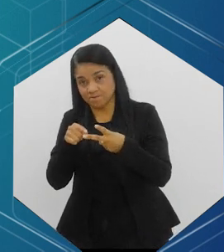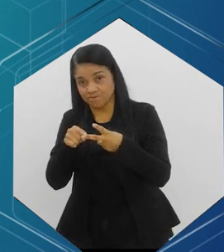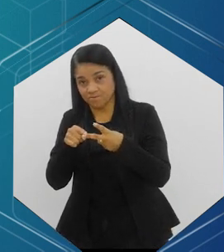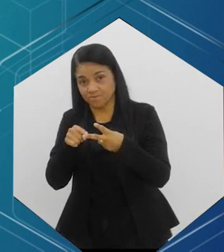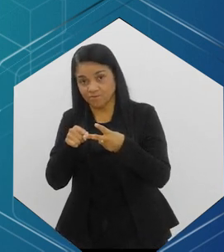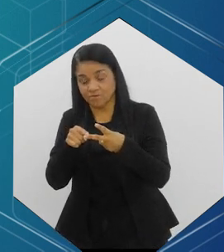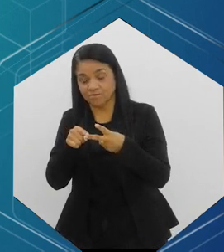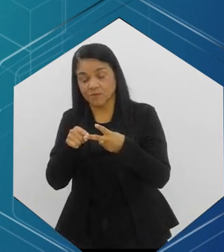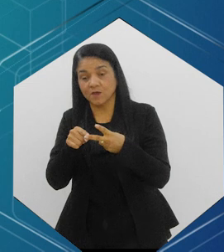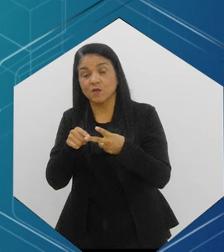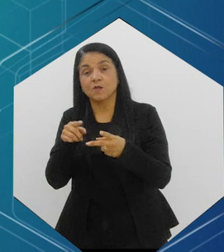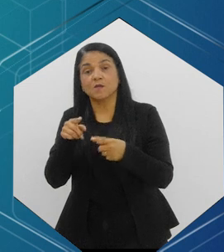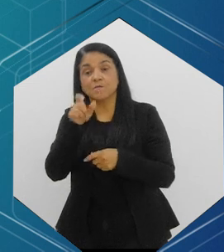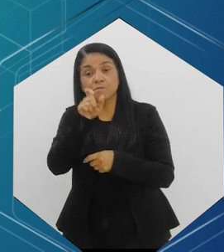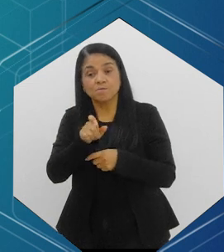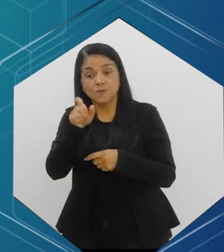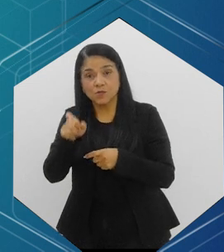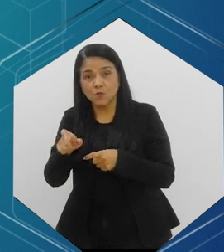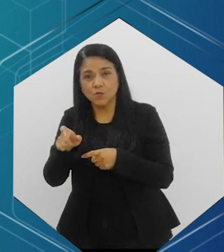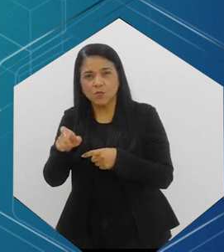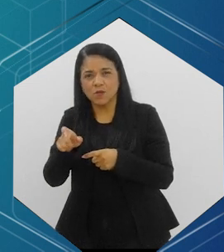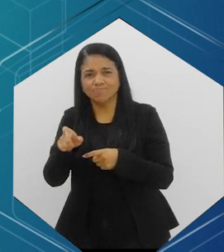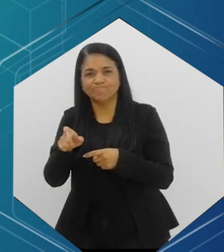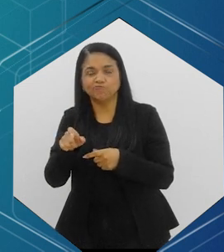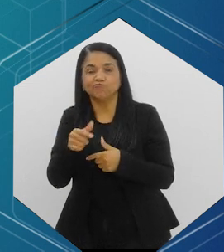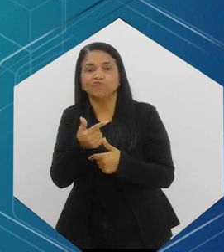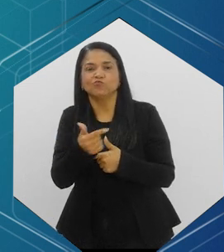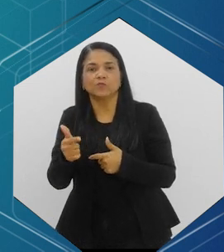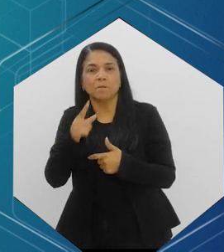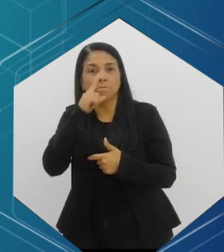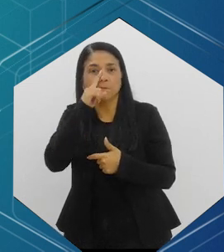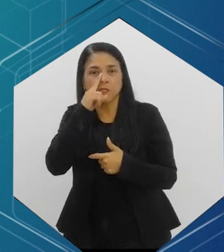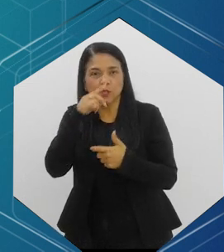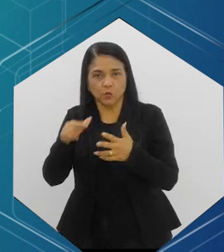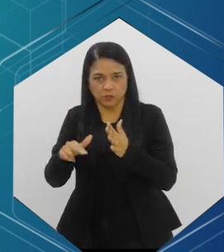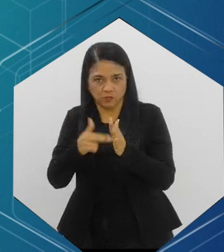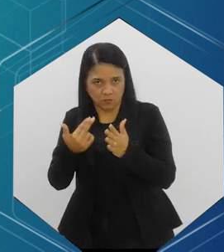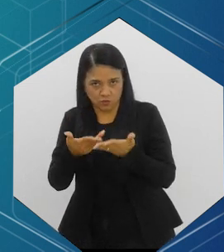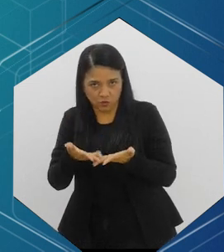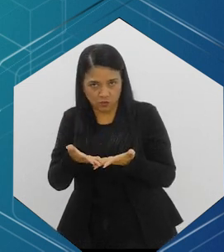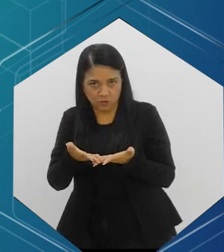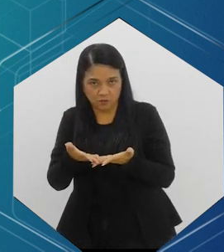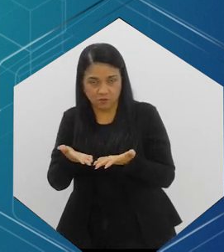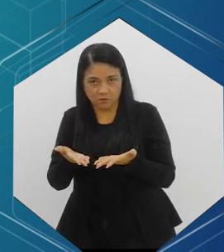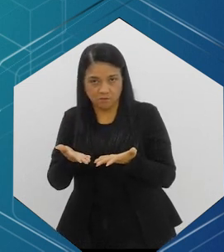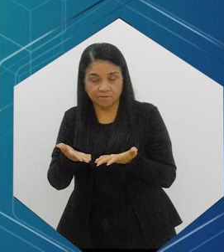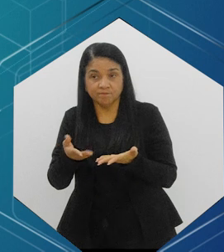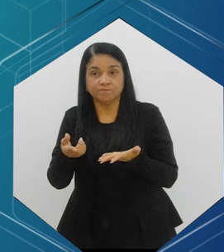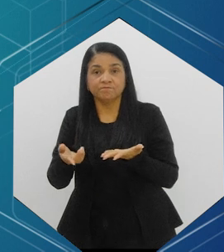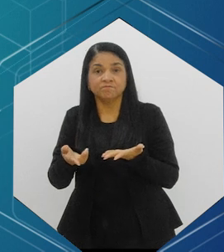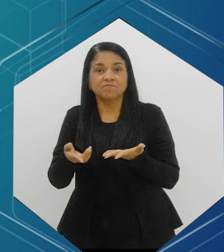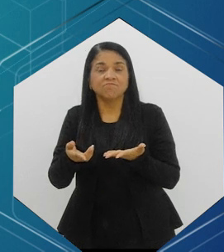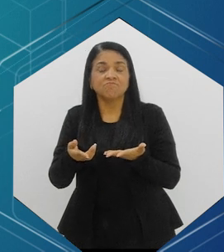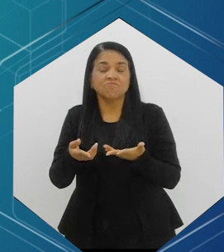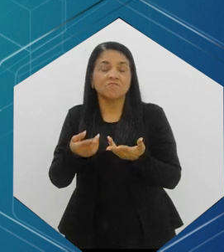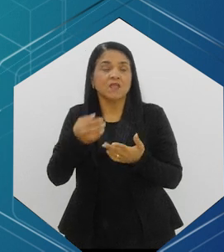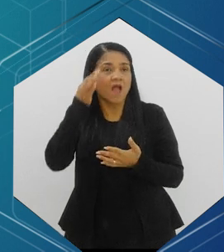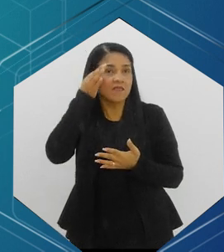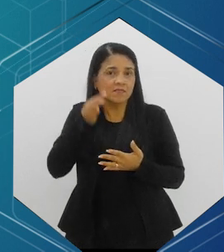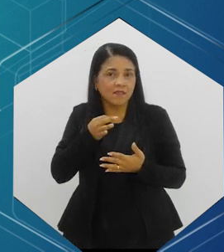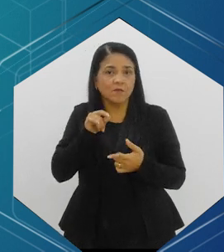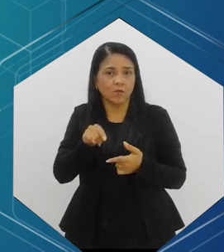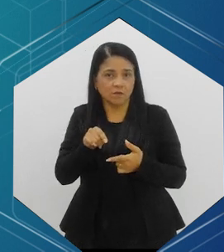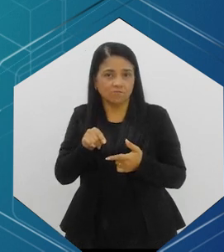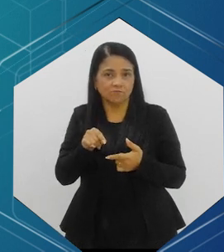precisa comprovar não ter tantos riscos para o desenvolvimento. Porque se for um paciente que